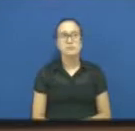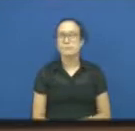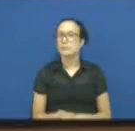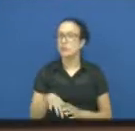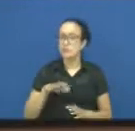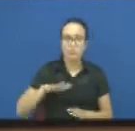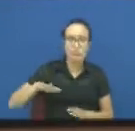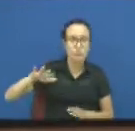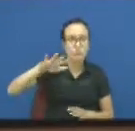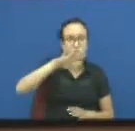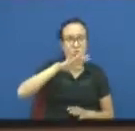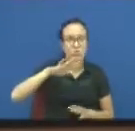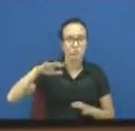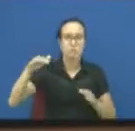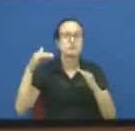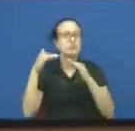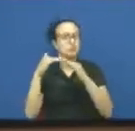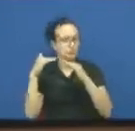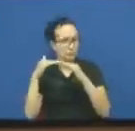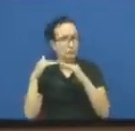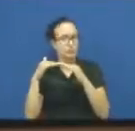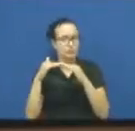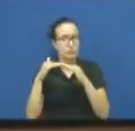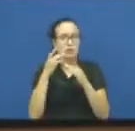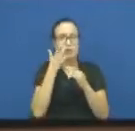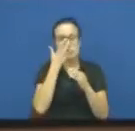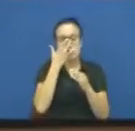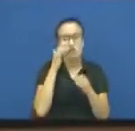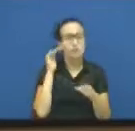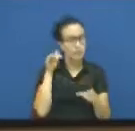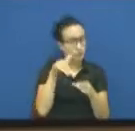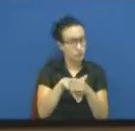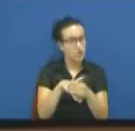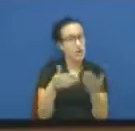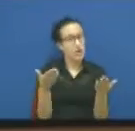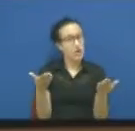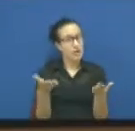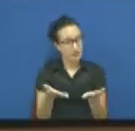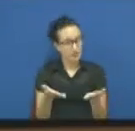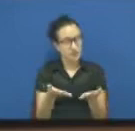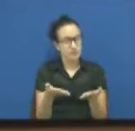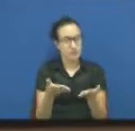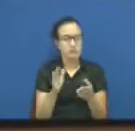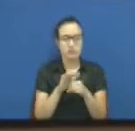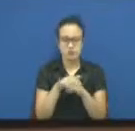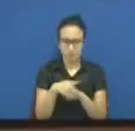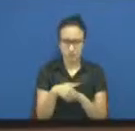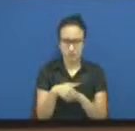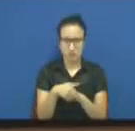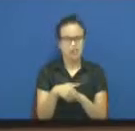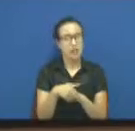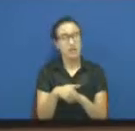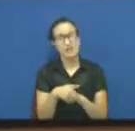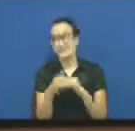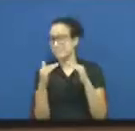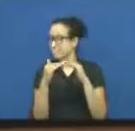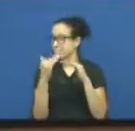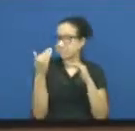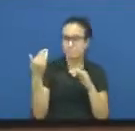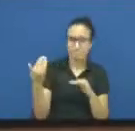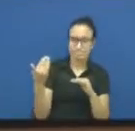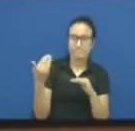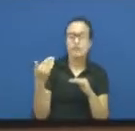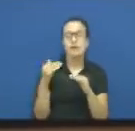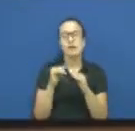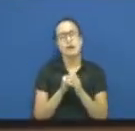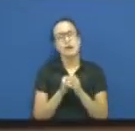concordância do plenário, nós votaremos a redação final ainda nesta noite. Não havendo, a presidência poderá dispor